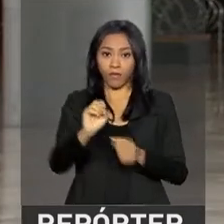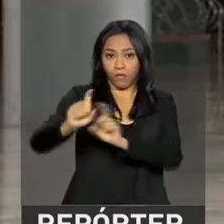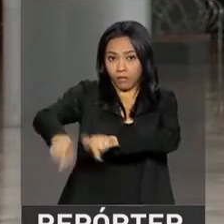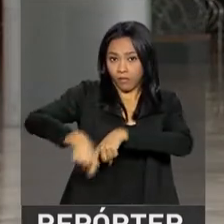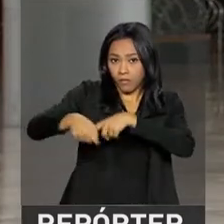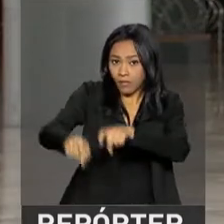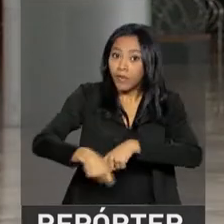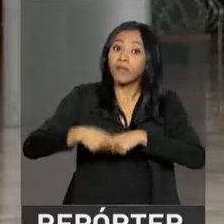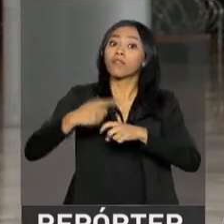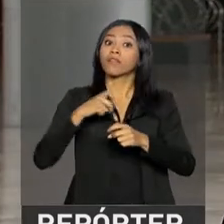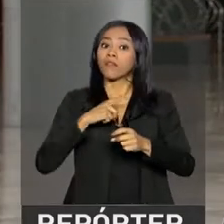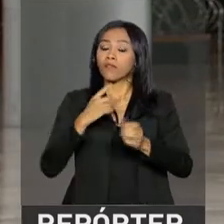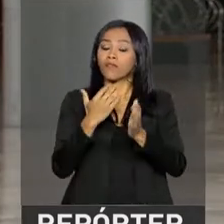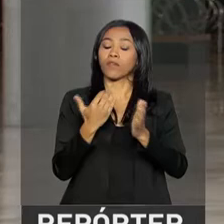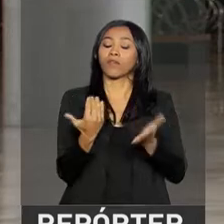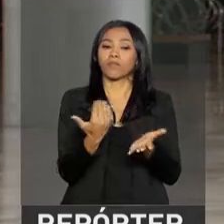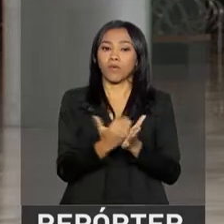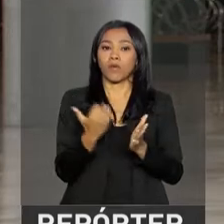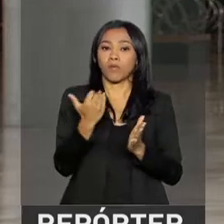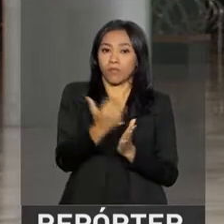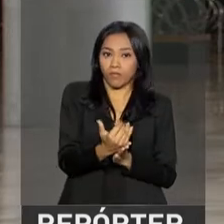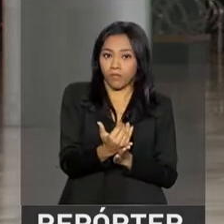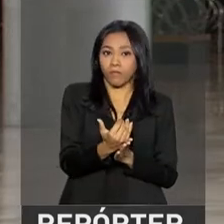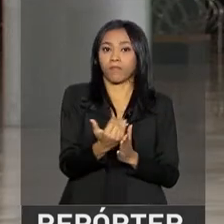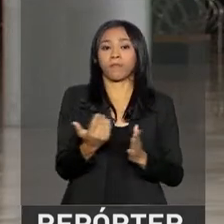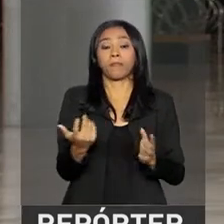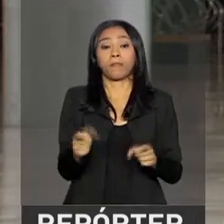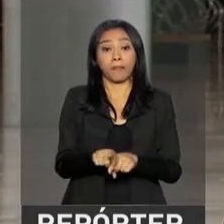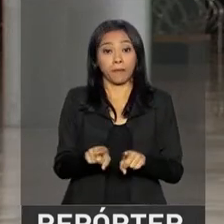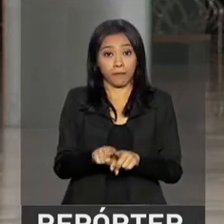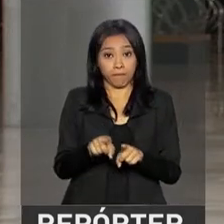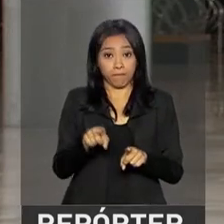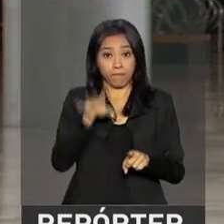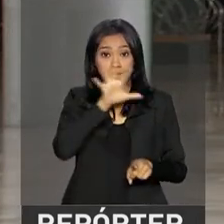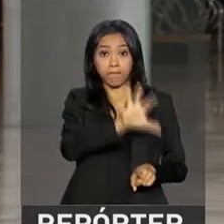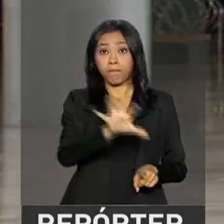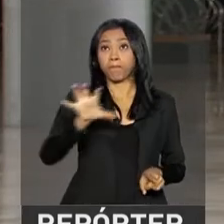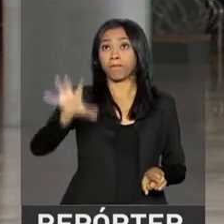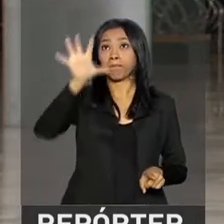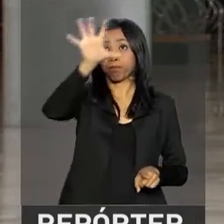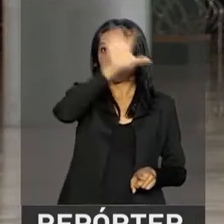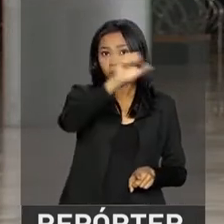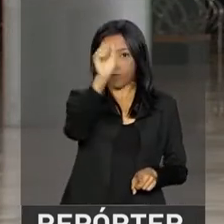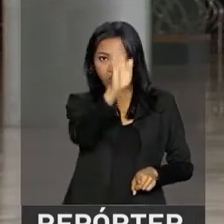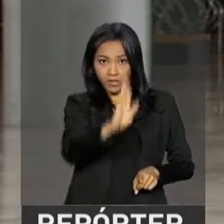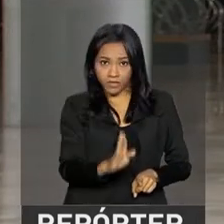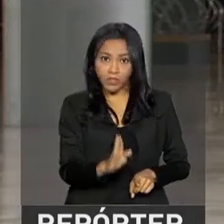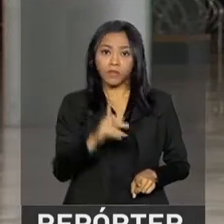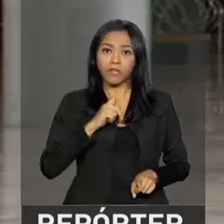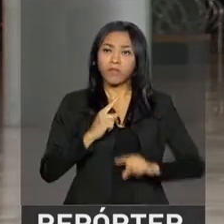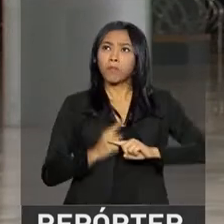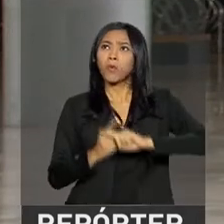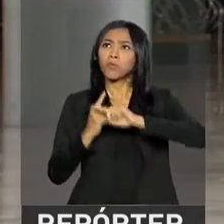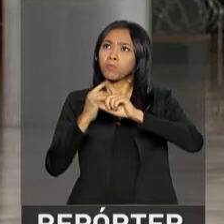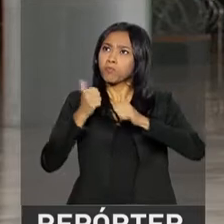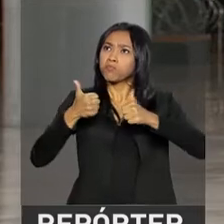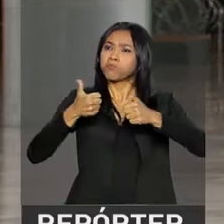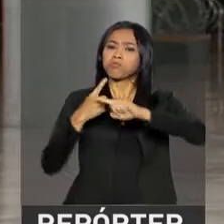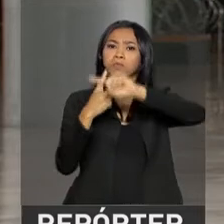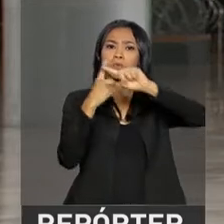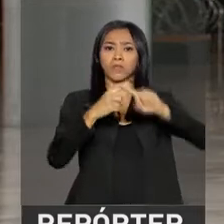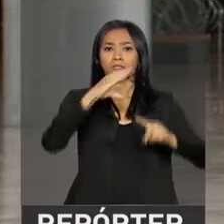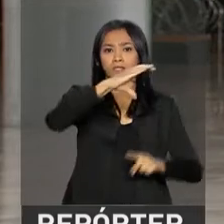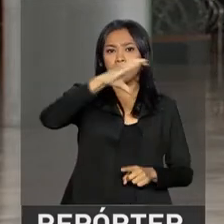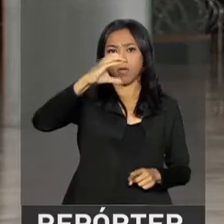revertendo a queda de 2016 entre as regiões do país houve saldo positivo no centro-oeste